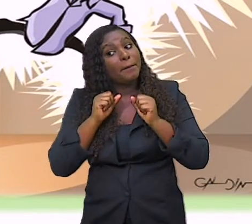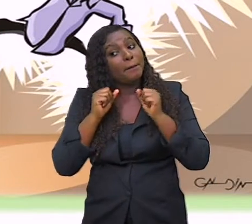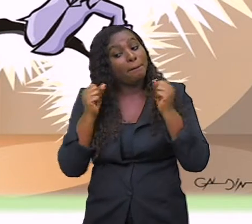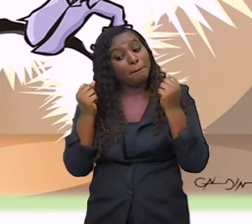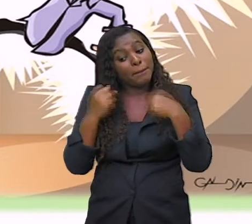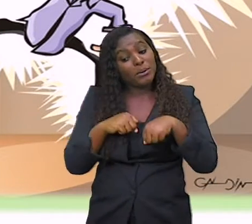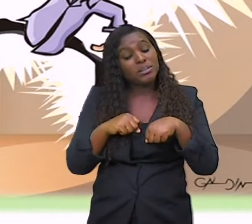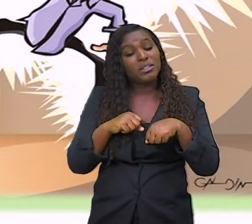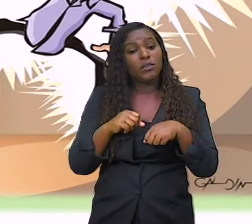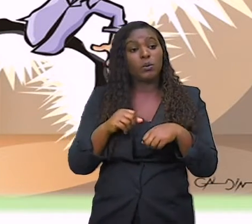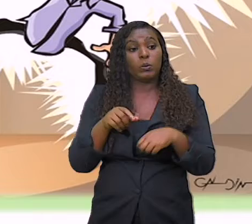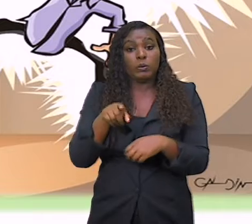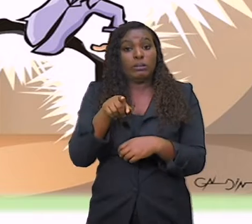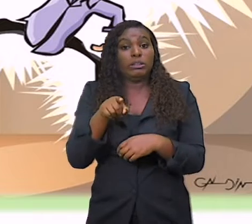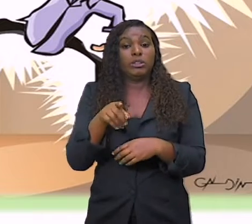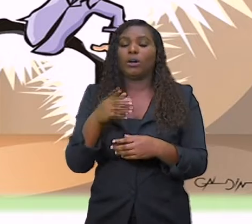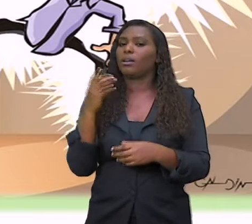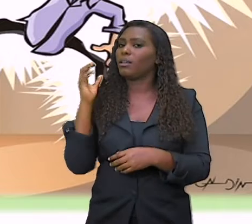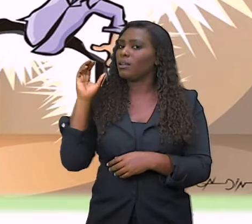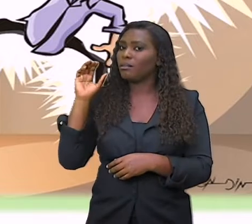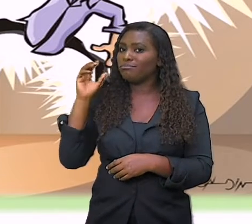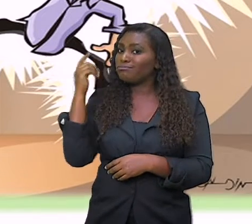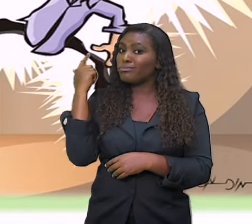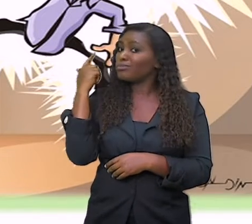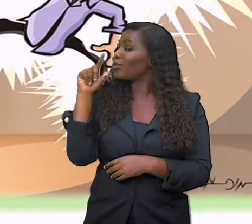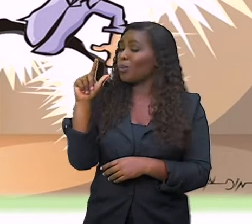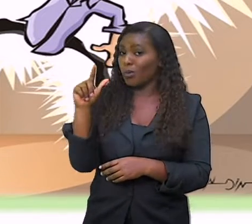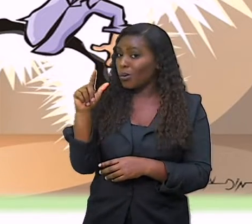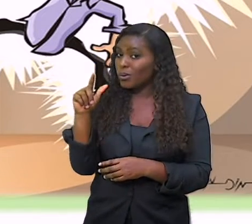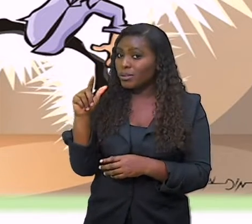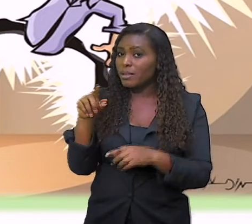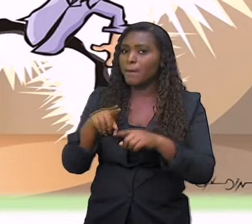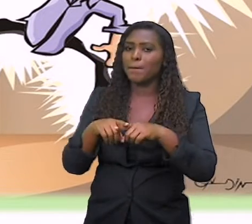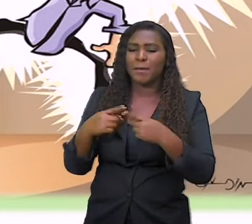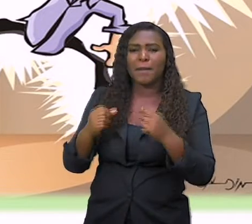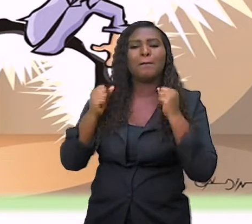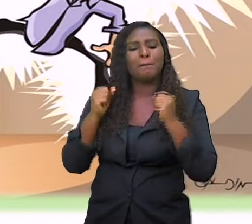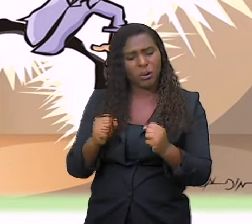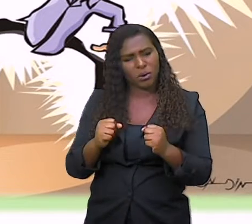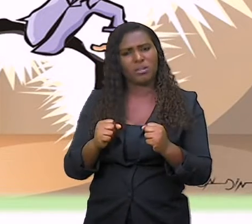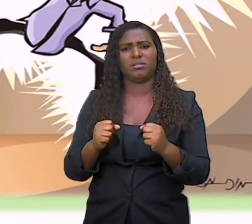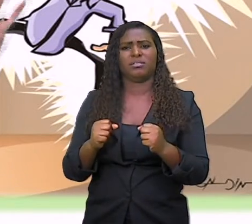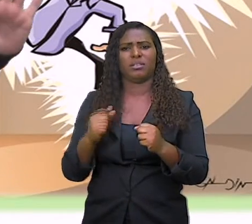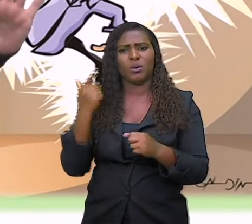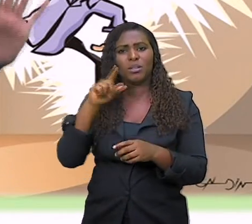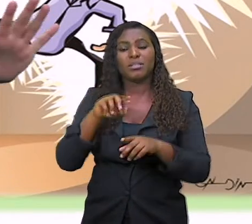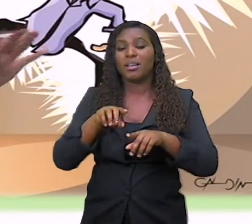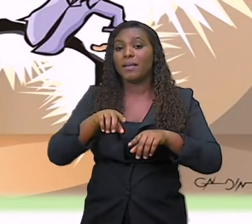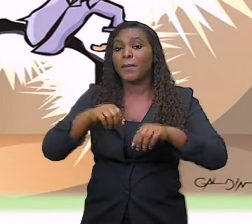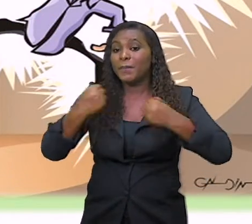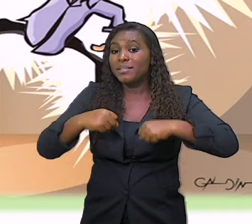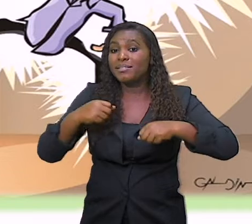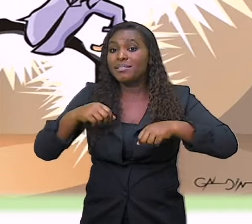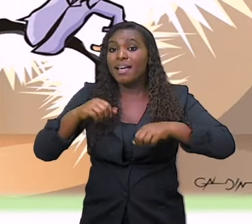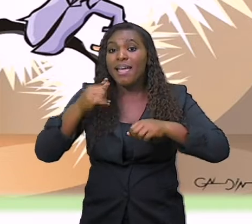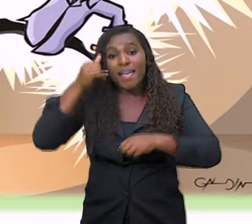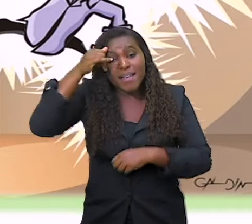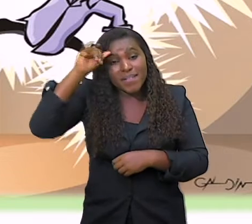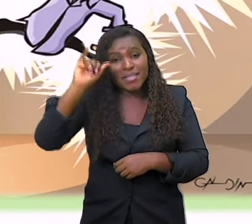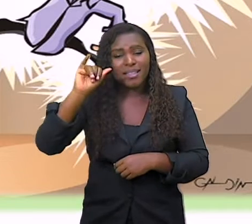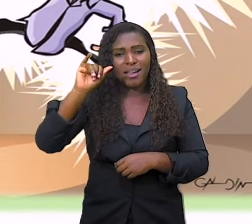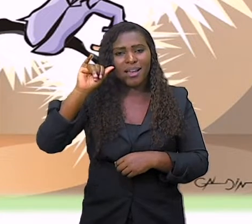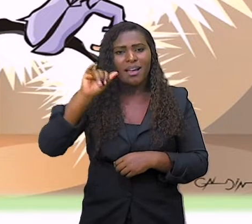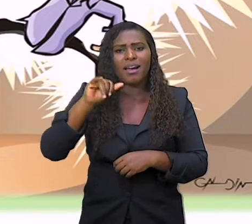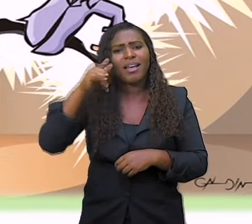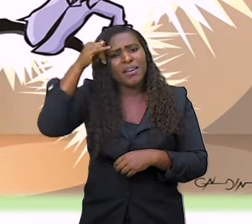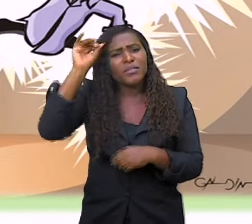nela. Esse tipo de problema pode ser evitado com o uso de um fio terra, que nada mais é do que um fio